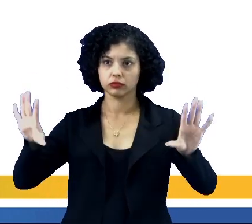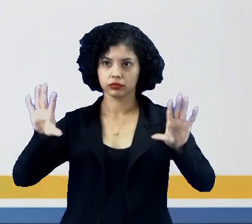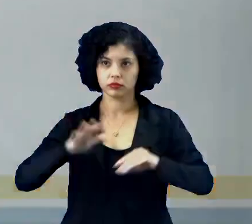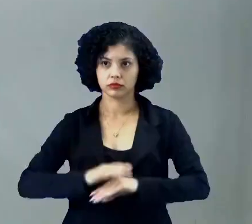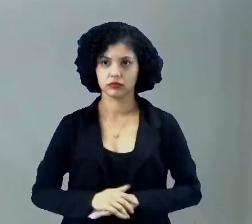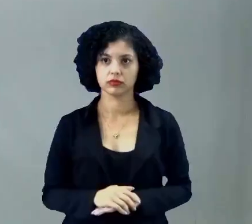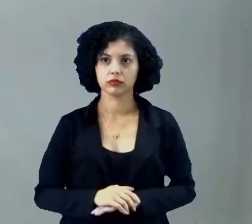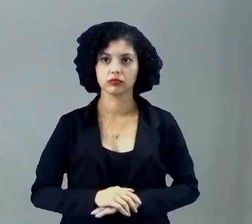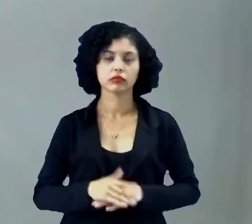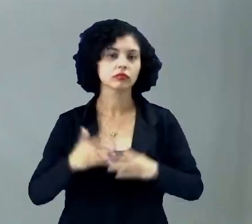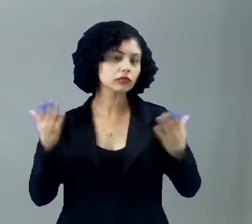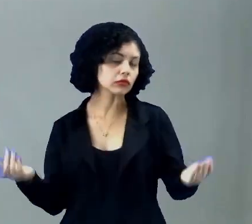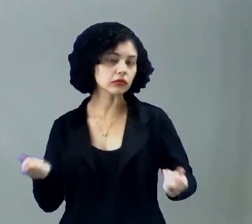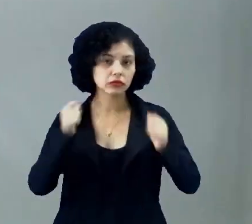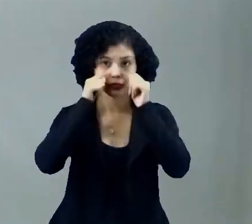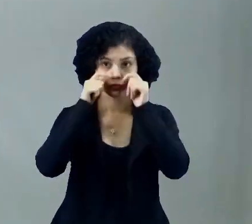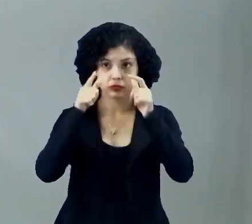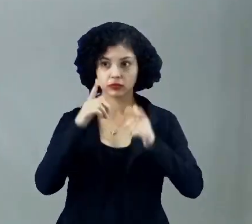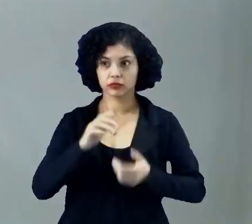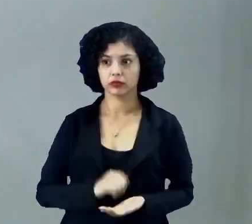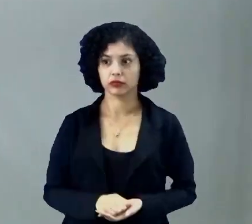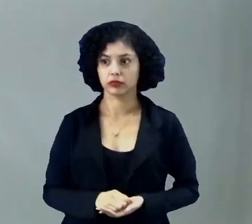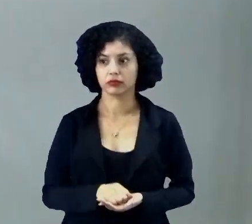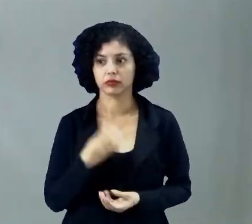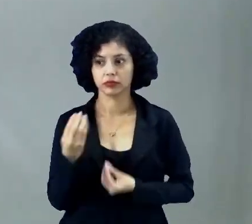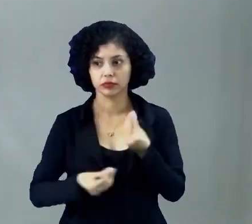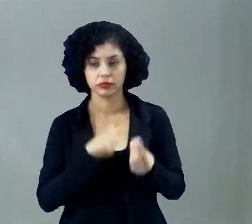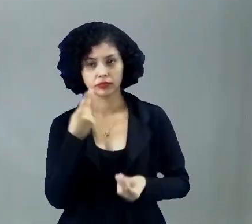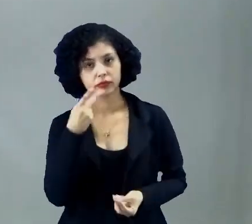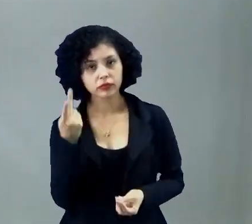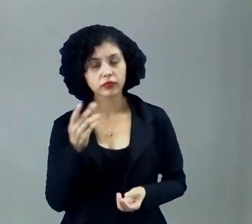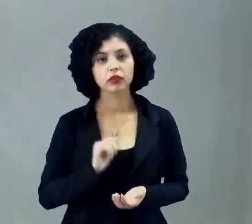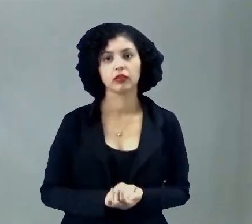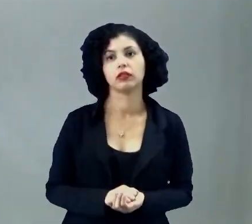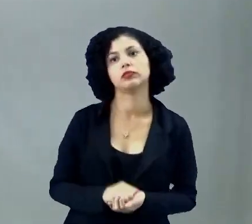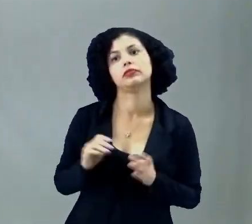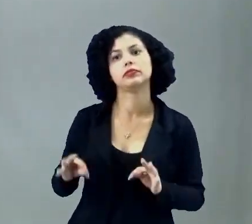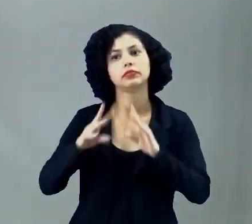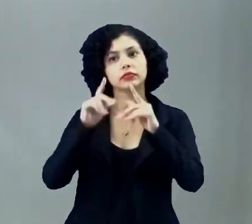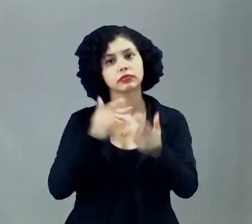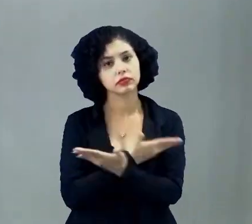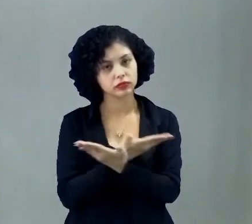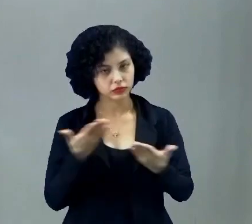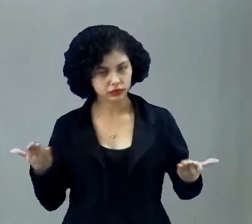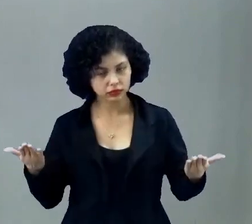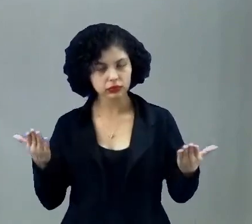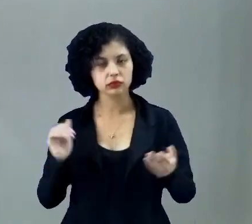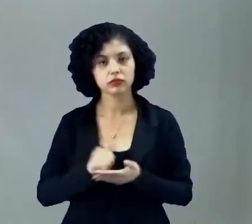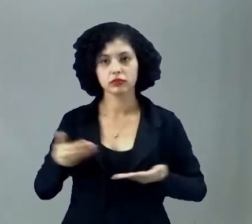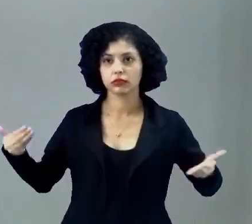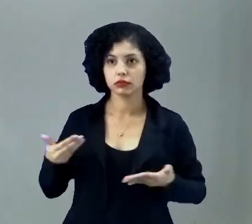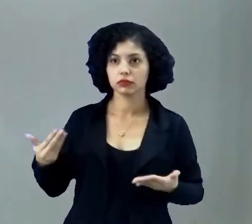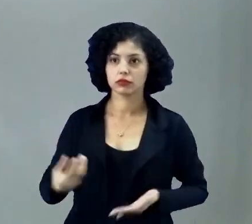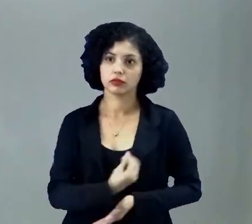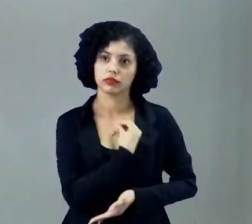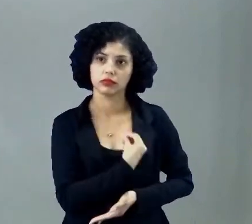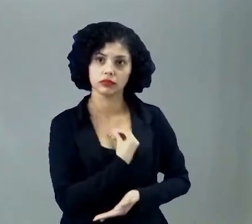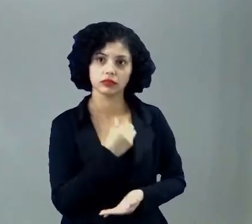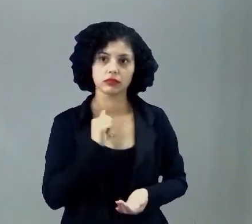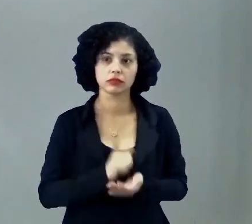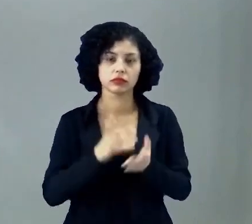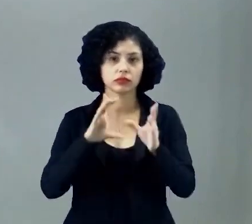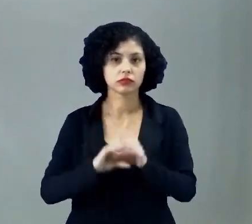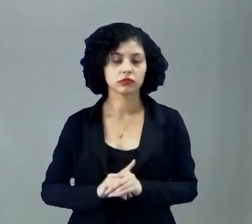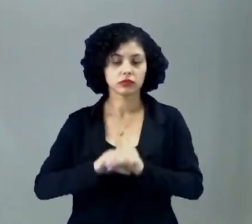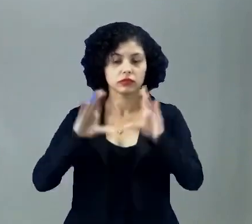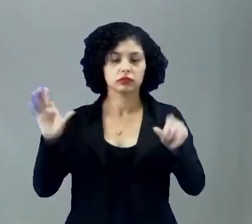eleições livres. Então prestem bem atenção. Como eu citei agora há pouco a todos vocês, hoje nós vivemos um